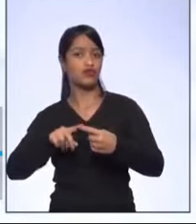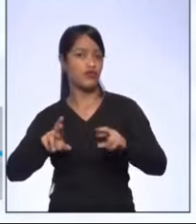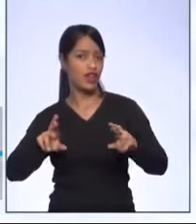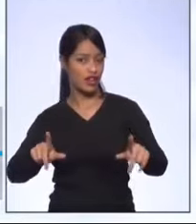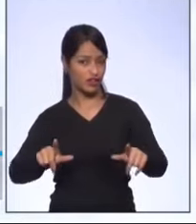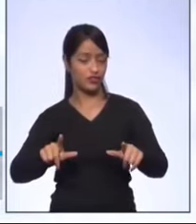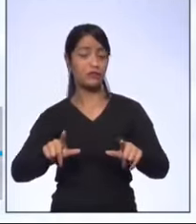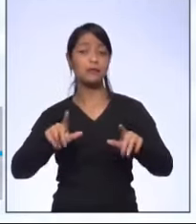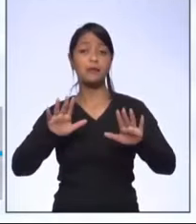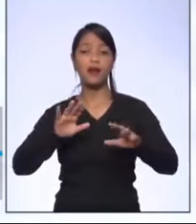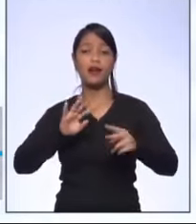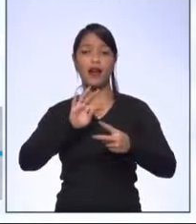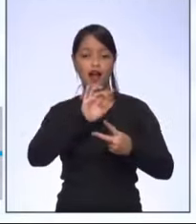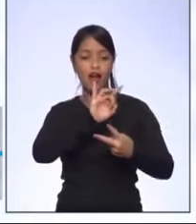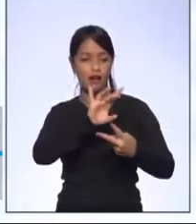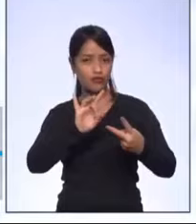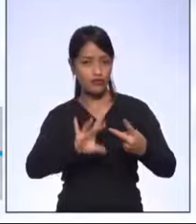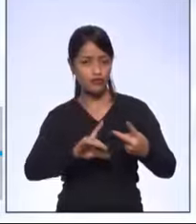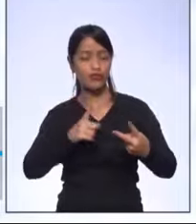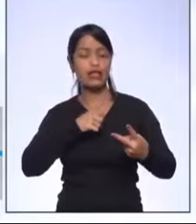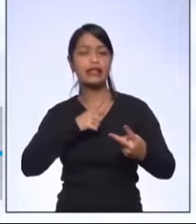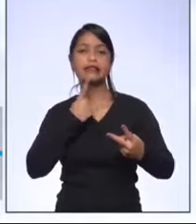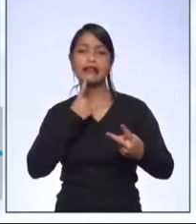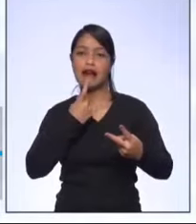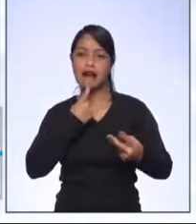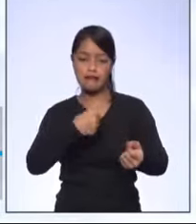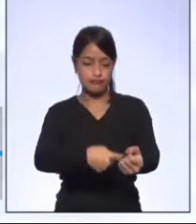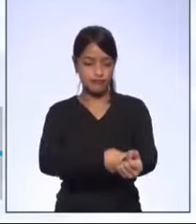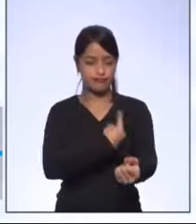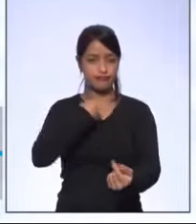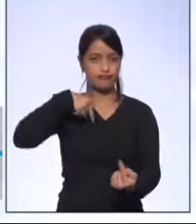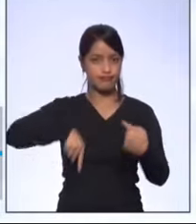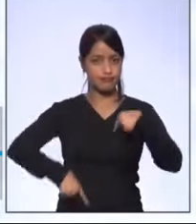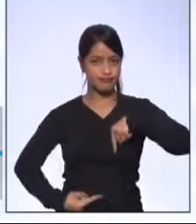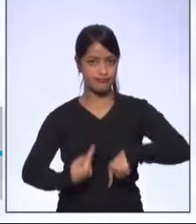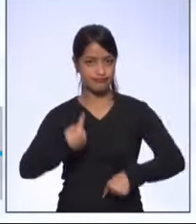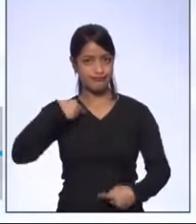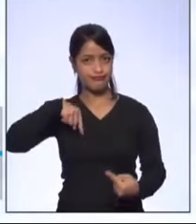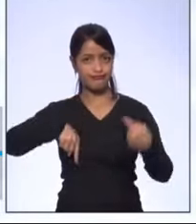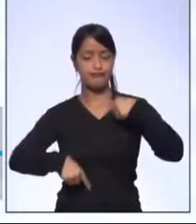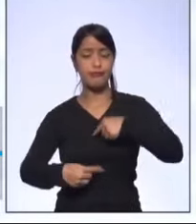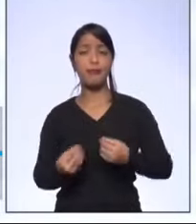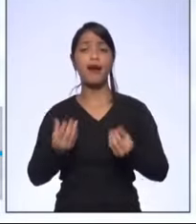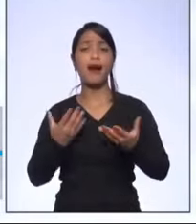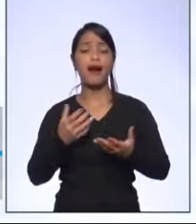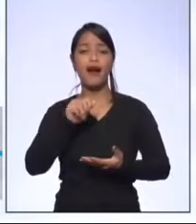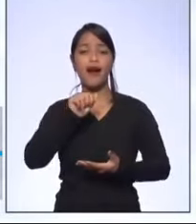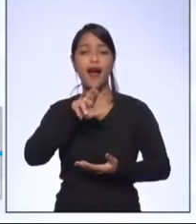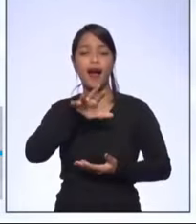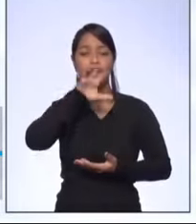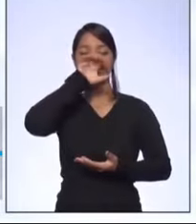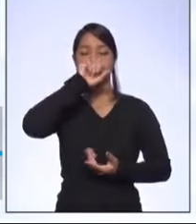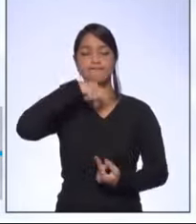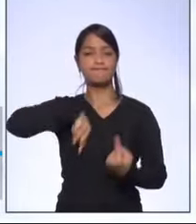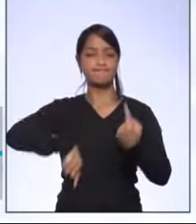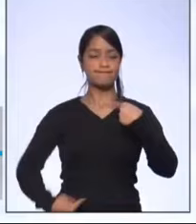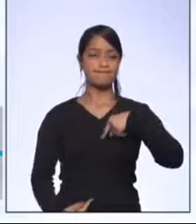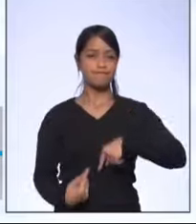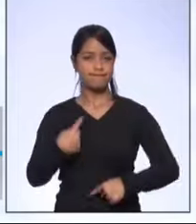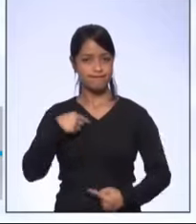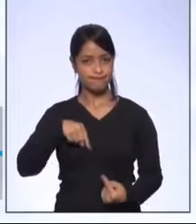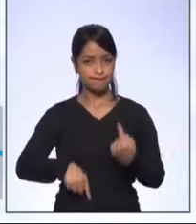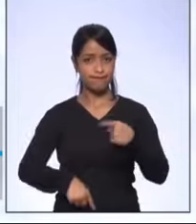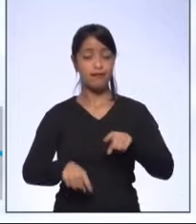transportarem o sangue. E o sangue, por sua vez, transportar o quê? Oxigênio e,